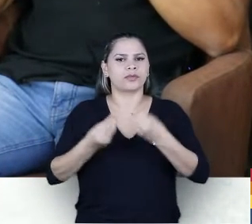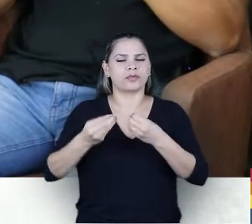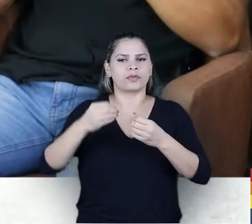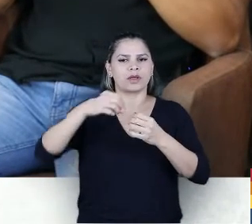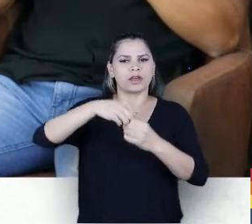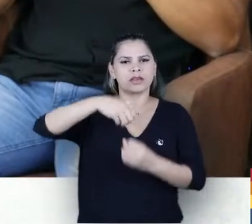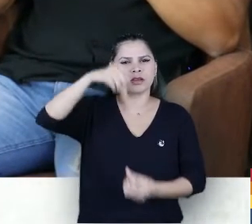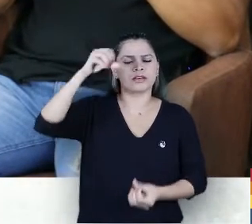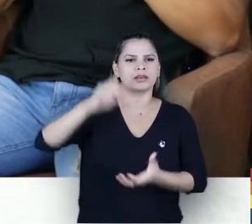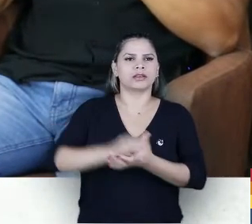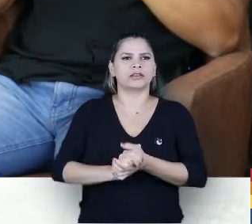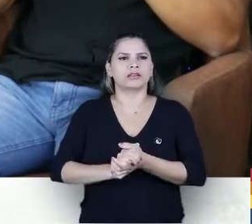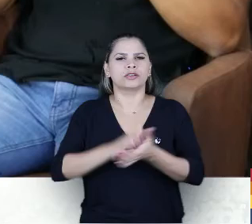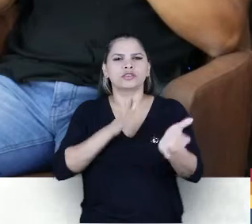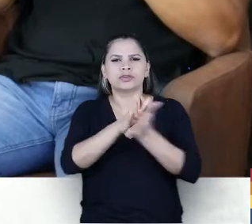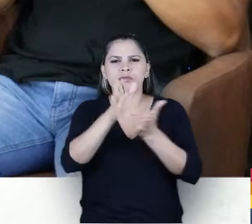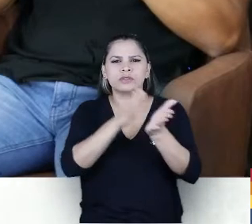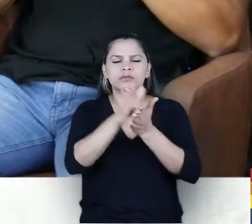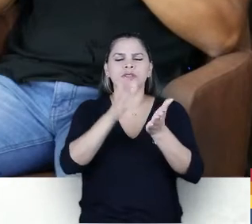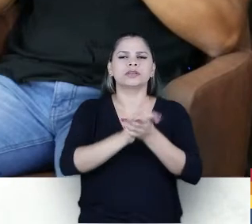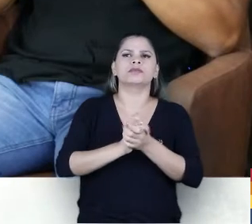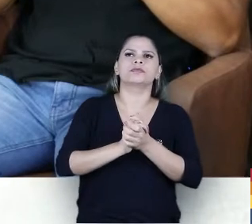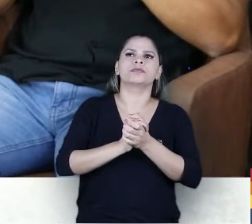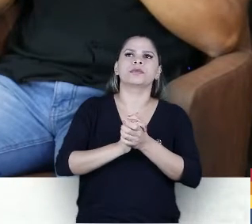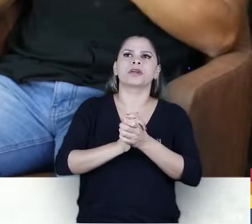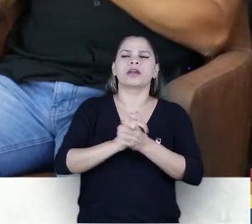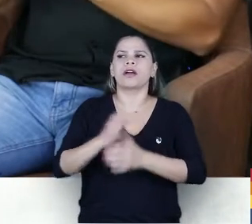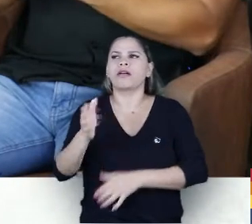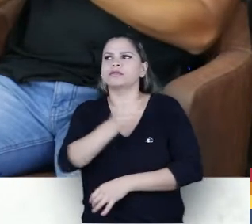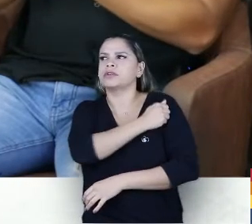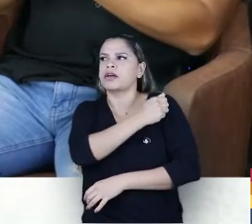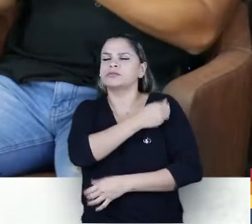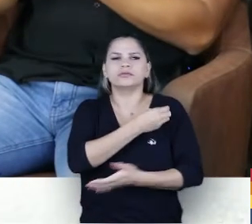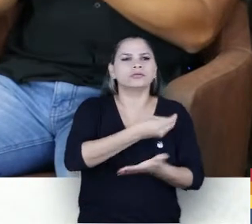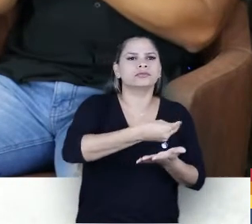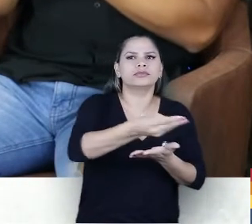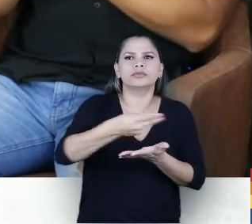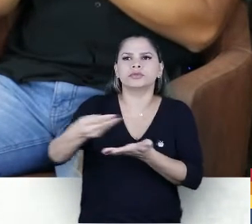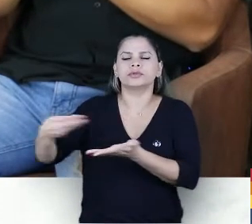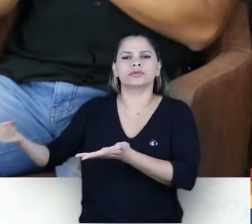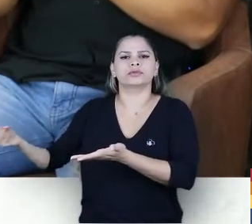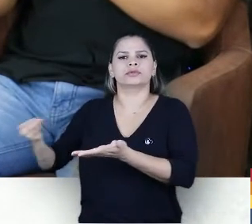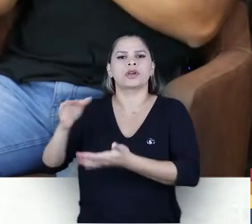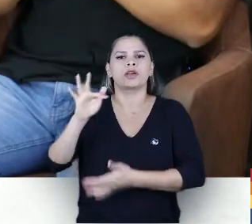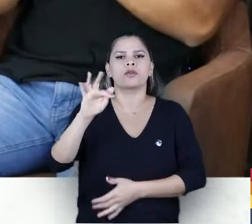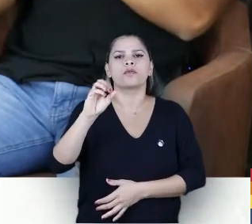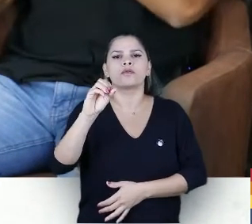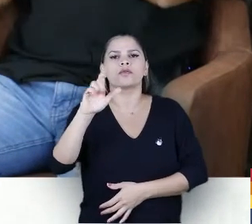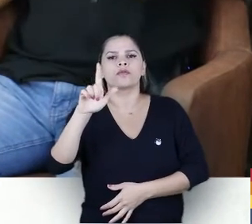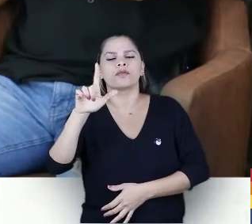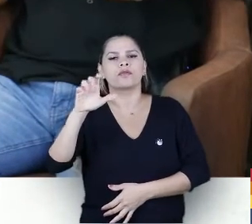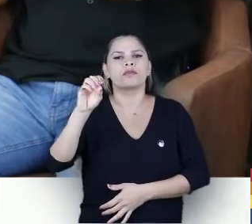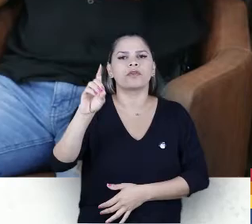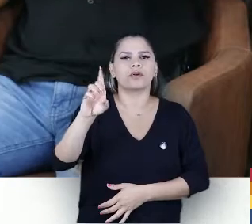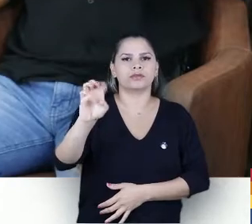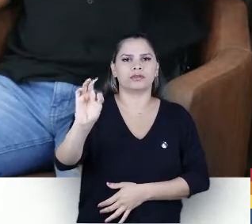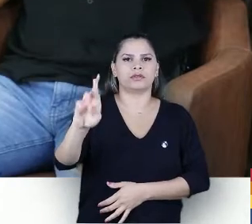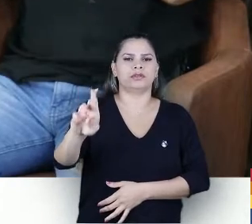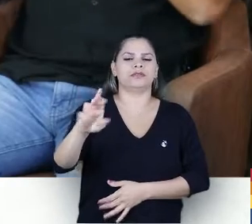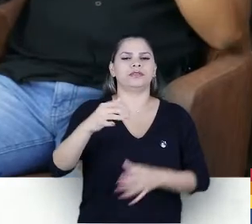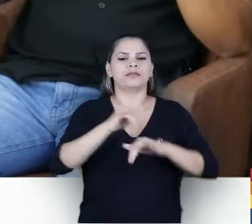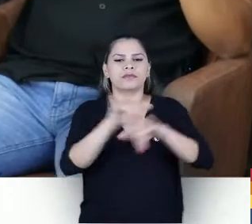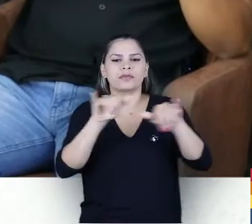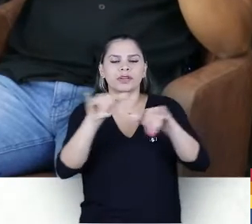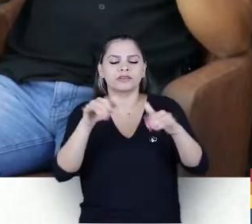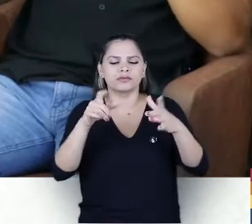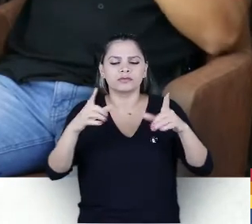exercício físico ajudava, né, no combate e na prevenção dessas doenças. A gente imprimiu isso aí e a ideia era pegar os estudantes, ir